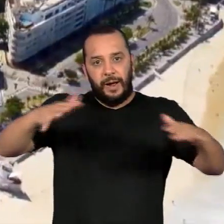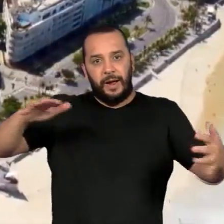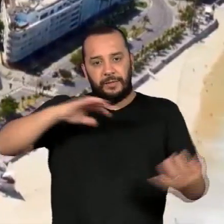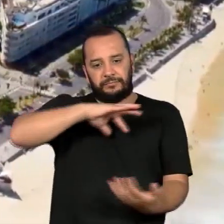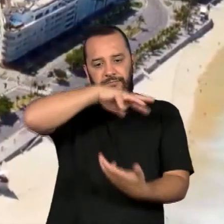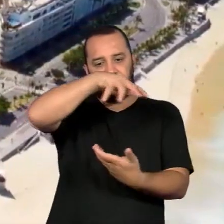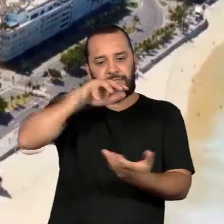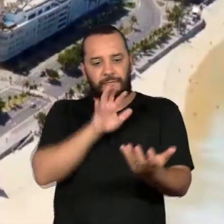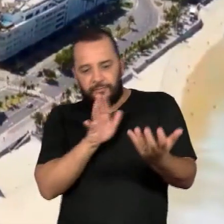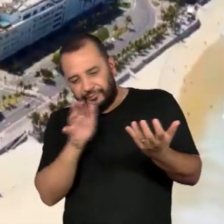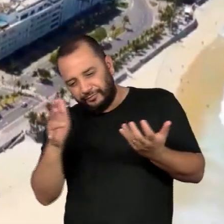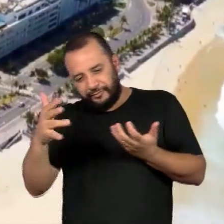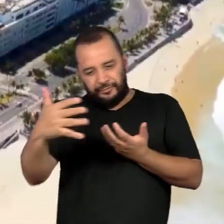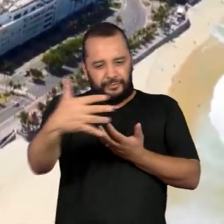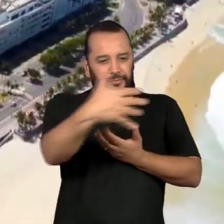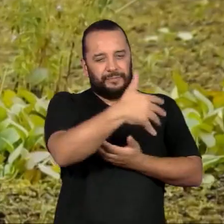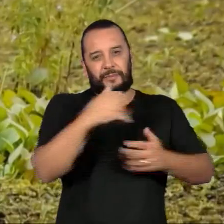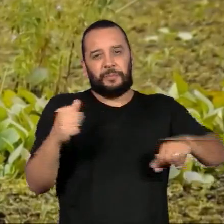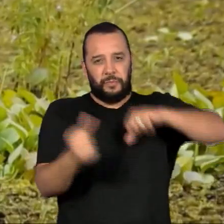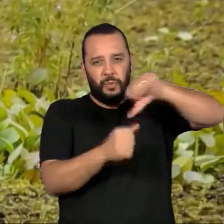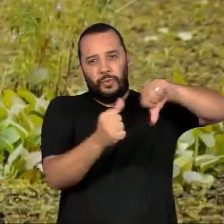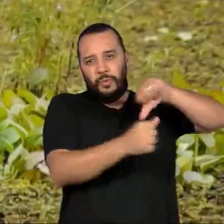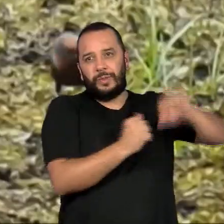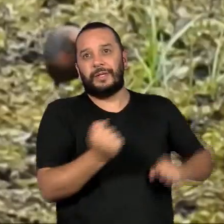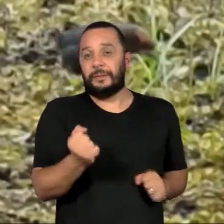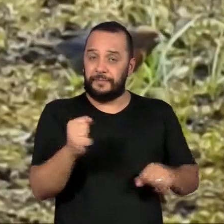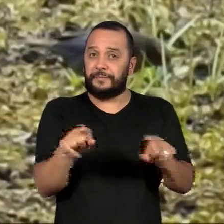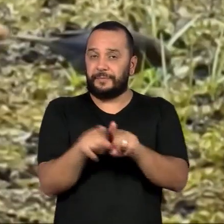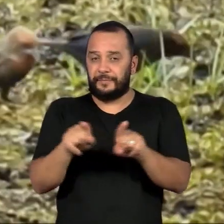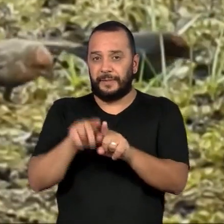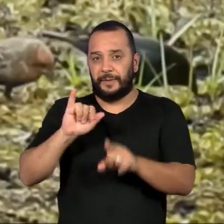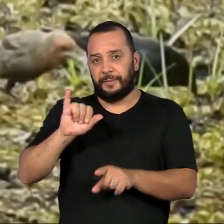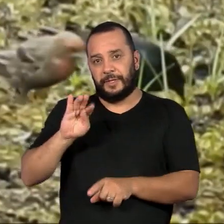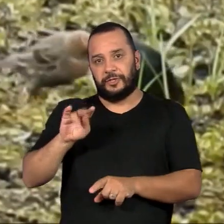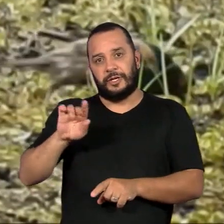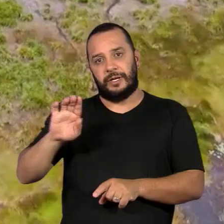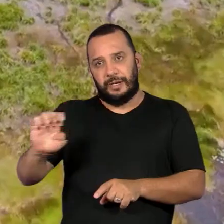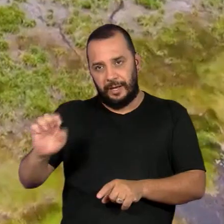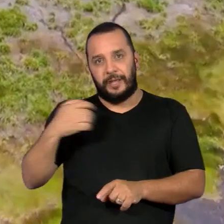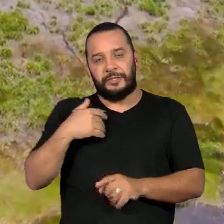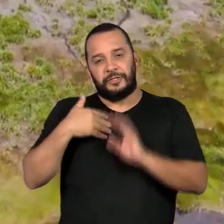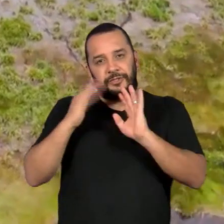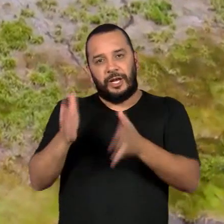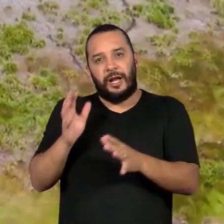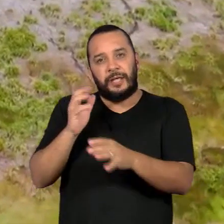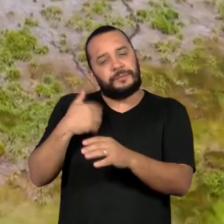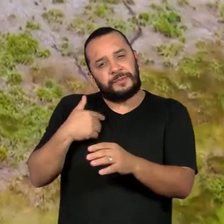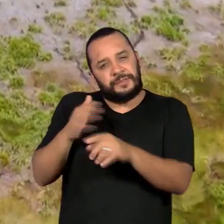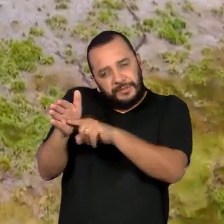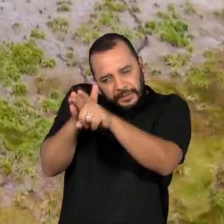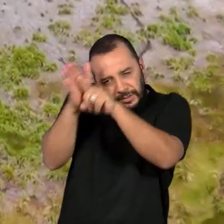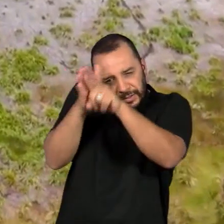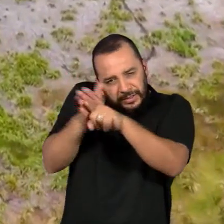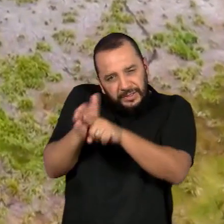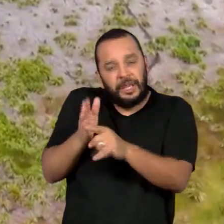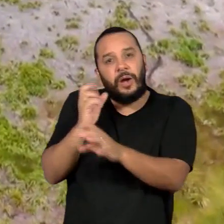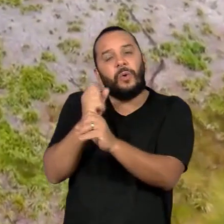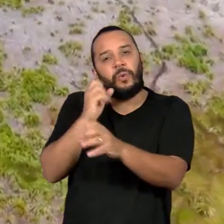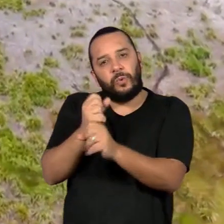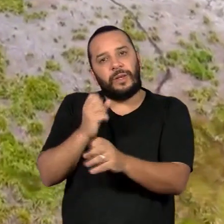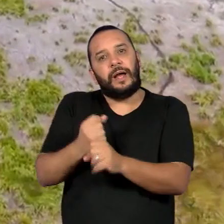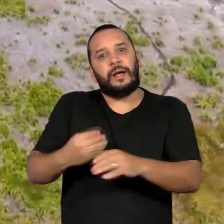E o IBGE reúne dados para calcular o valor da biodiversidade brasileira preservada.